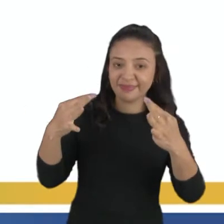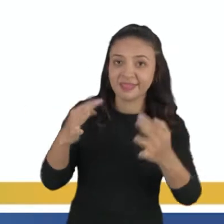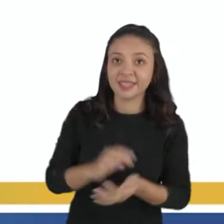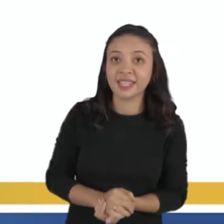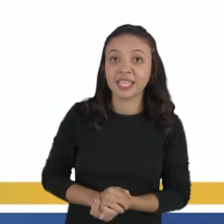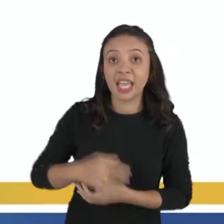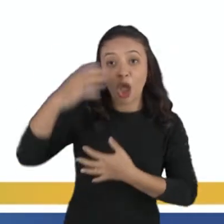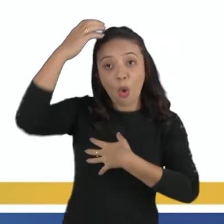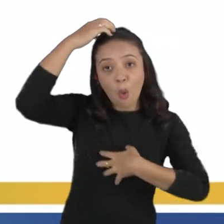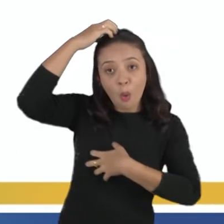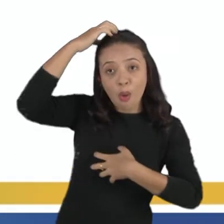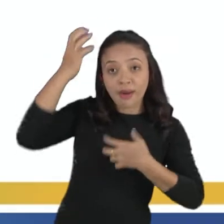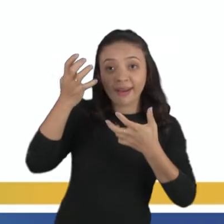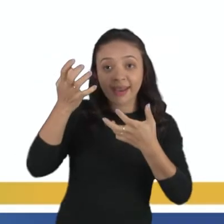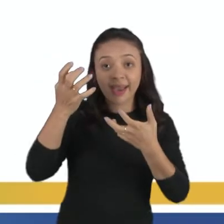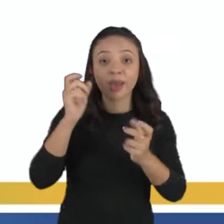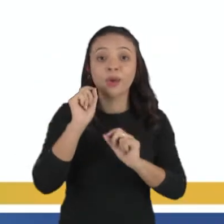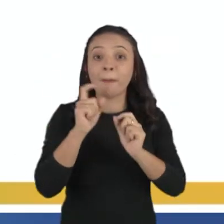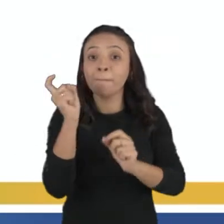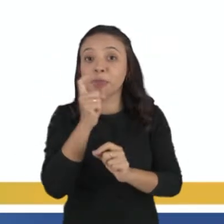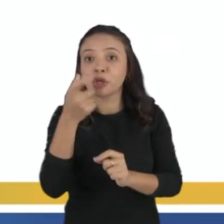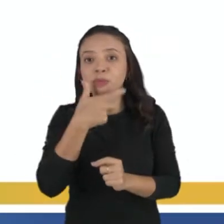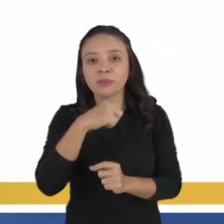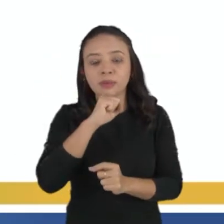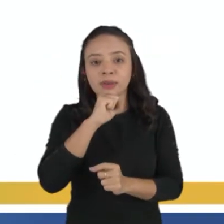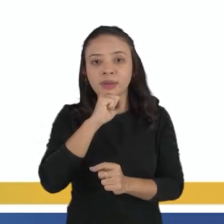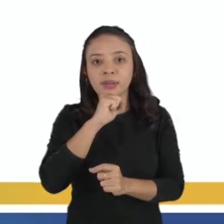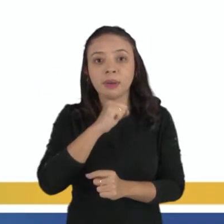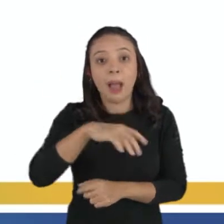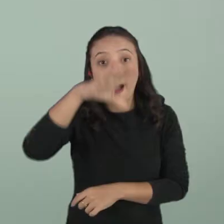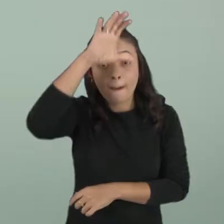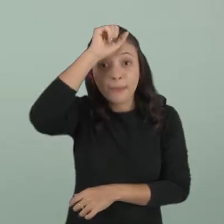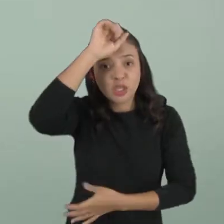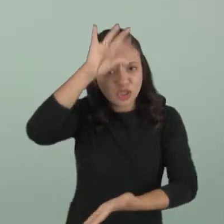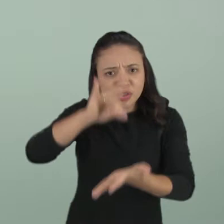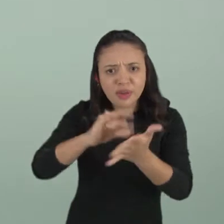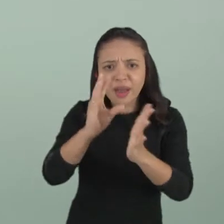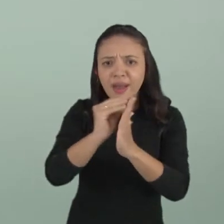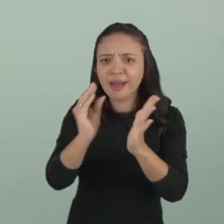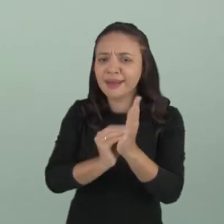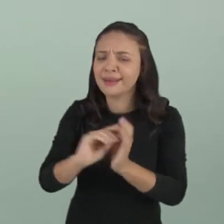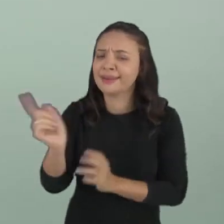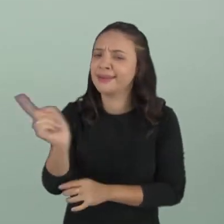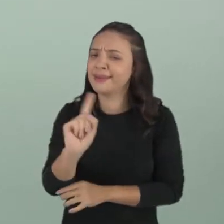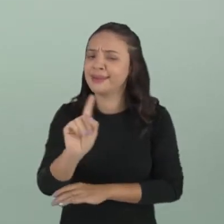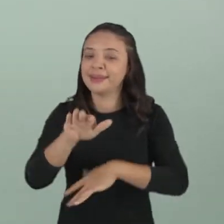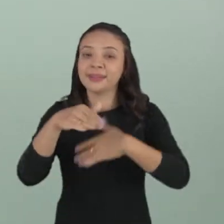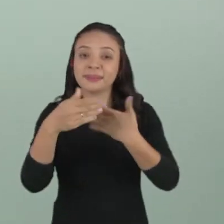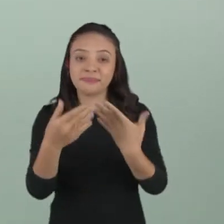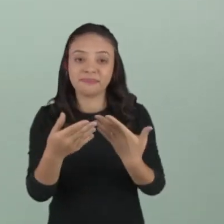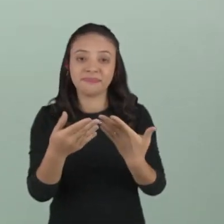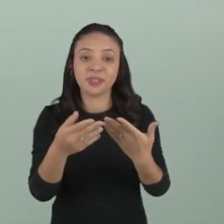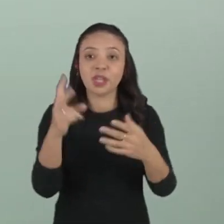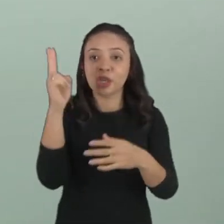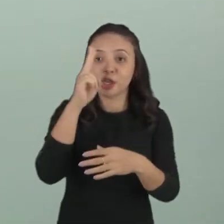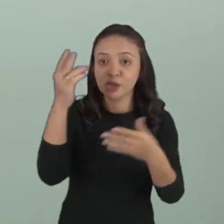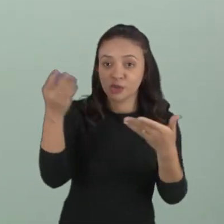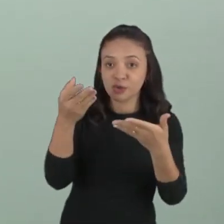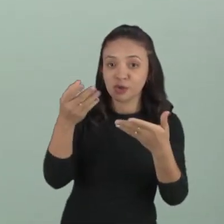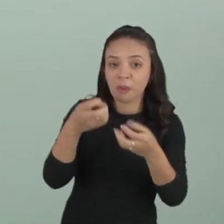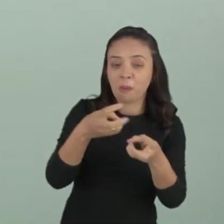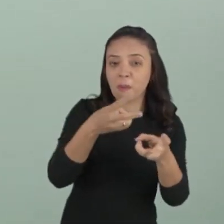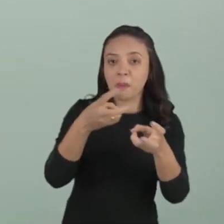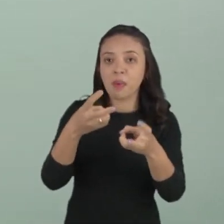macaquinho ele estava tentando enganar o pai, que ele não aprendeu esse conteúdo. Nessa tirinha, nós vamos analisar